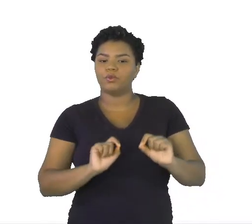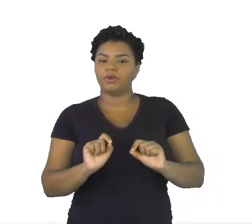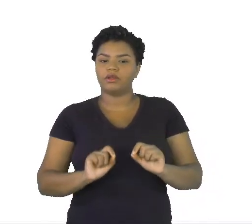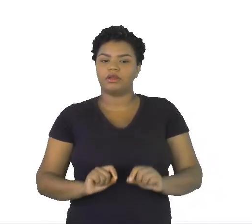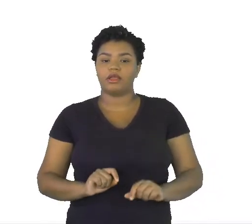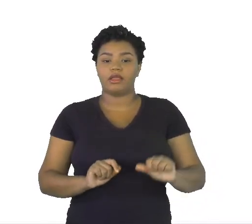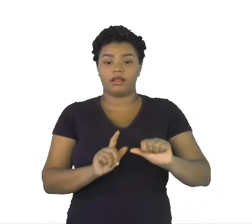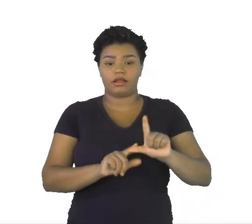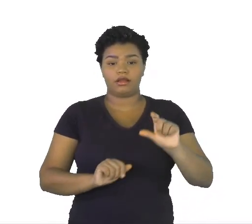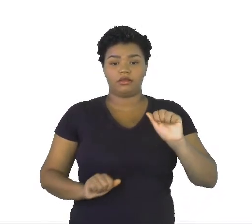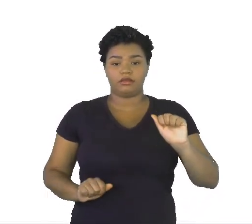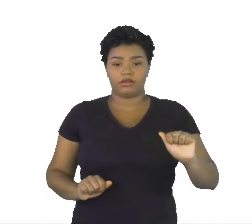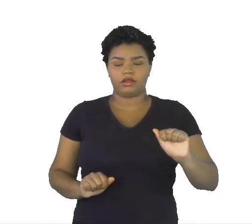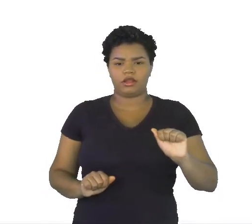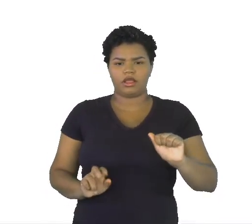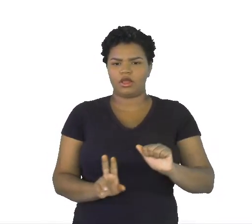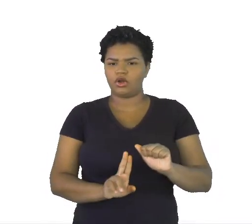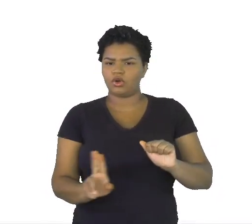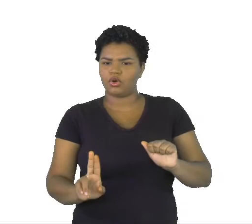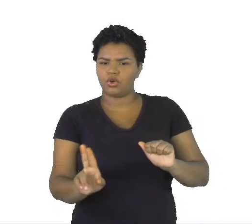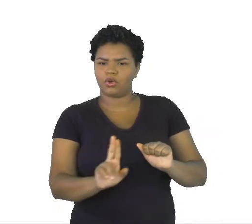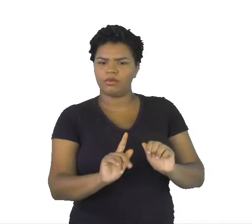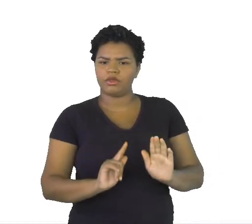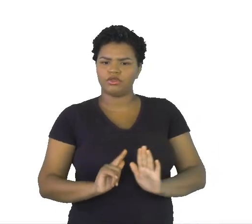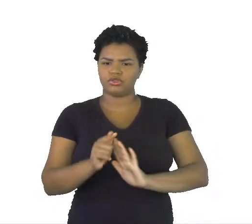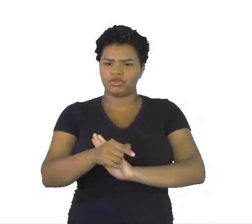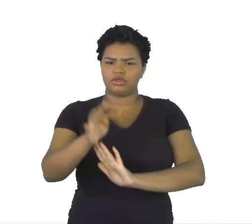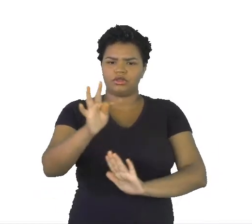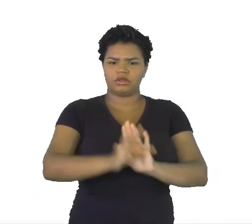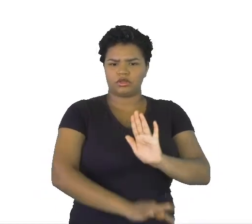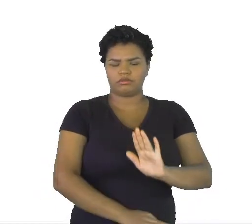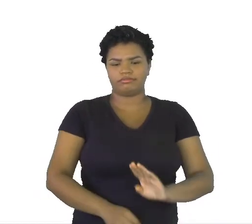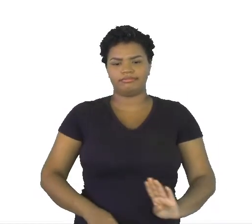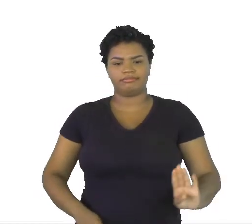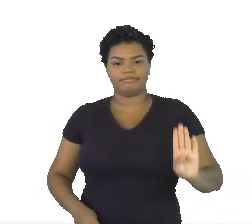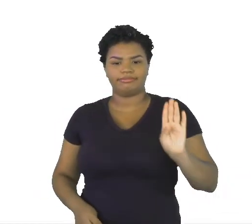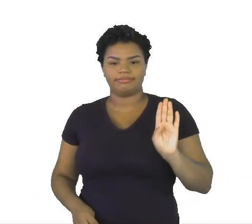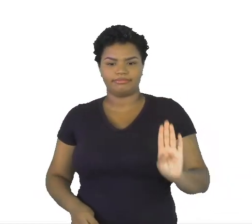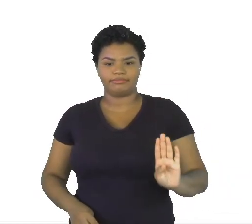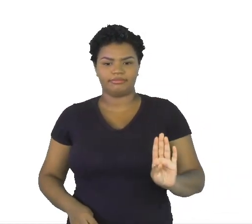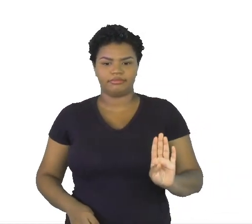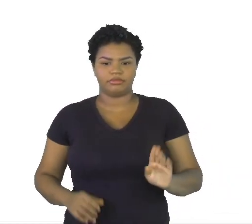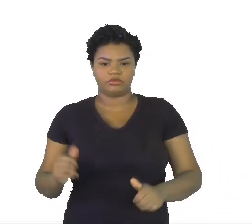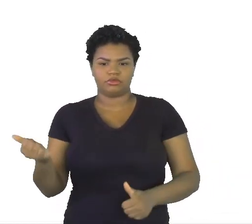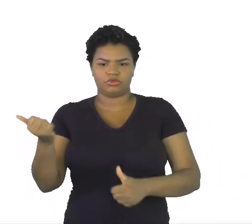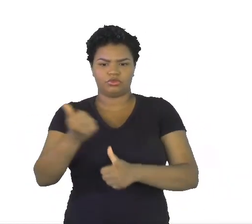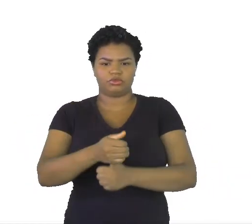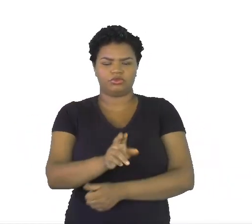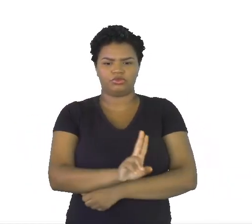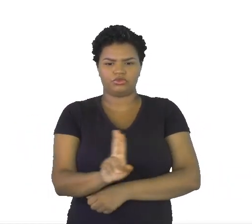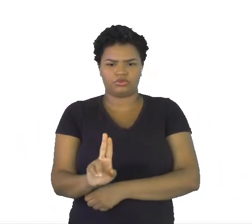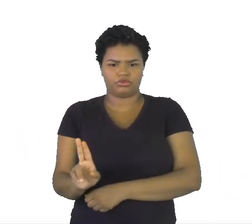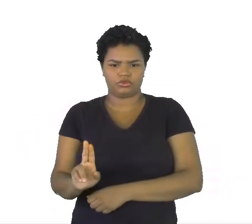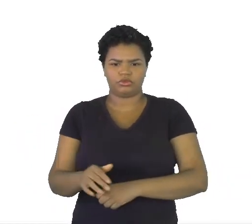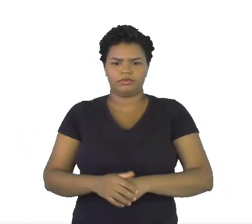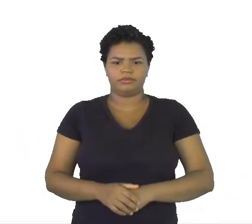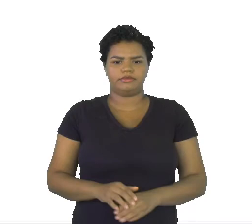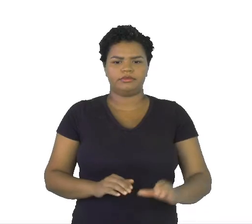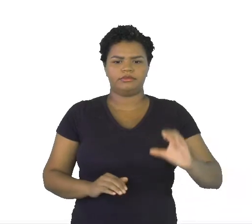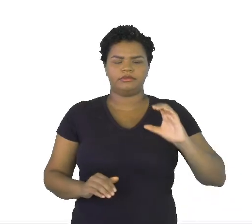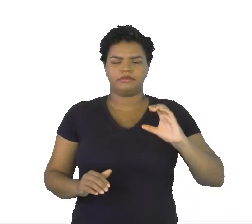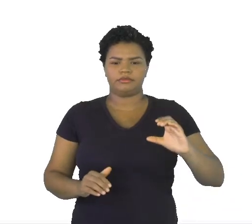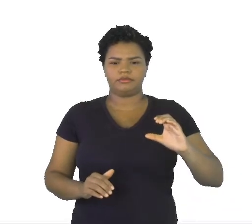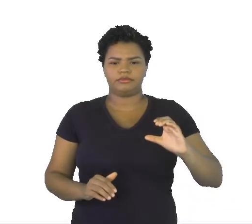A, nomeia os gêneros textuais. Letra B, substitui os nomes. Letra